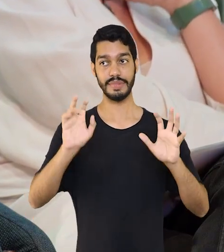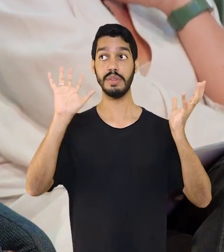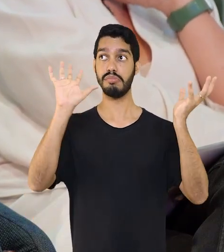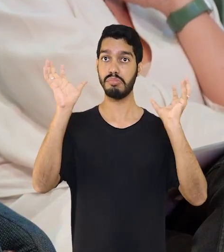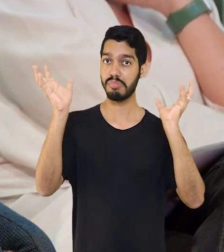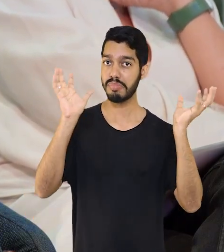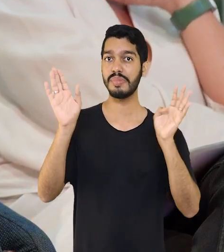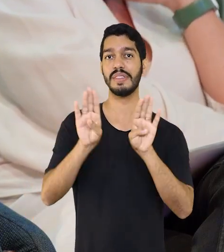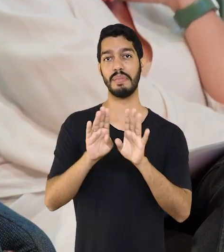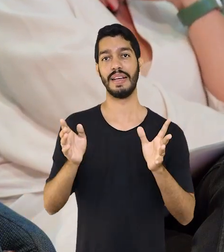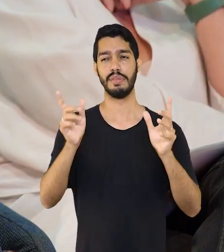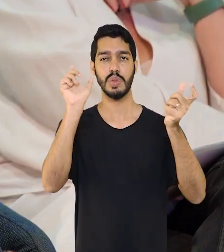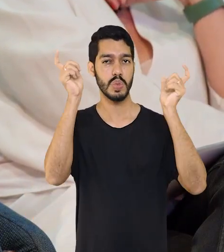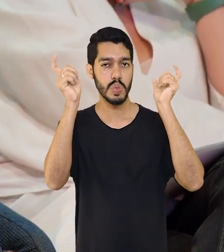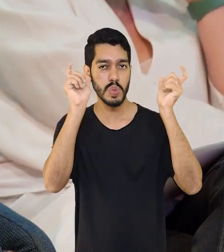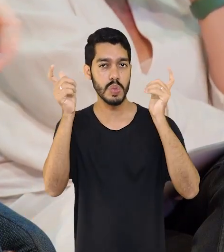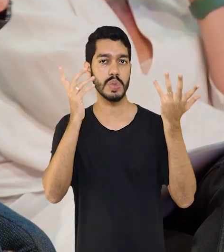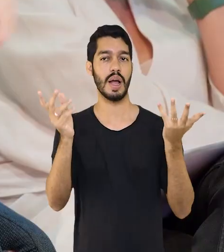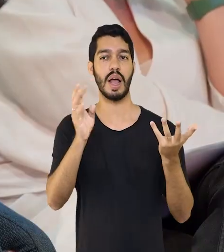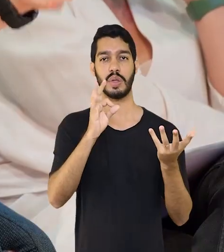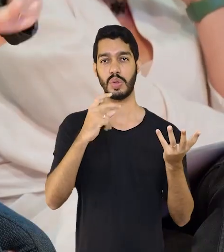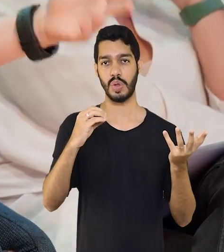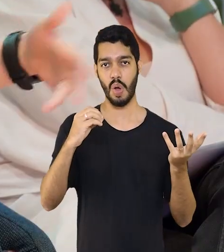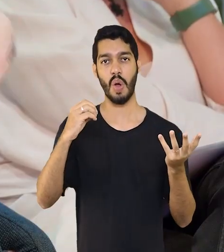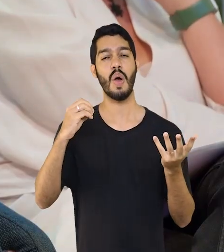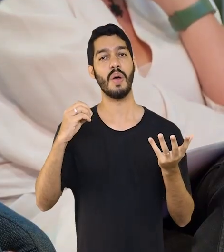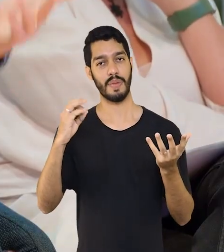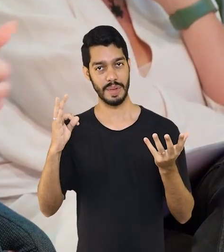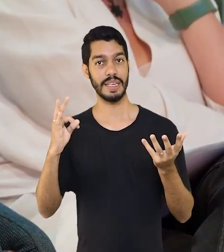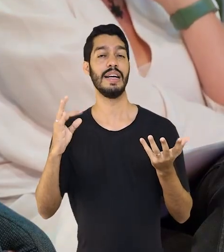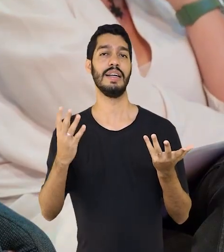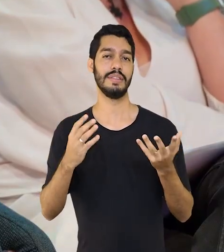mudanças, essas alterações climáticas, fora os transtornos de estresse pós-traumático,